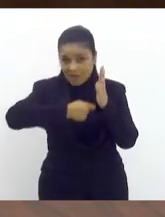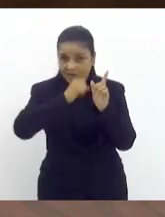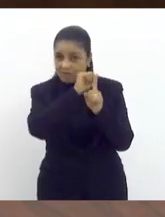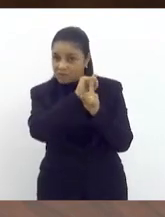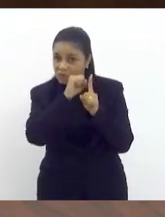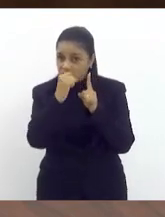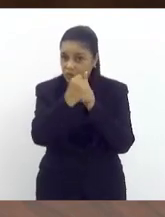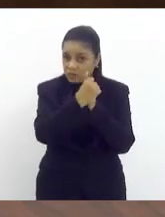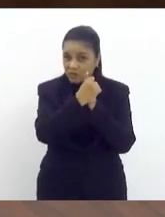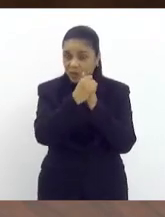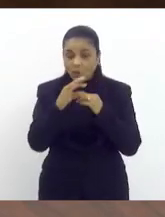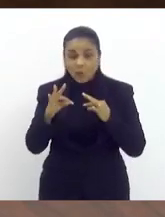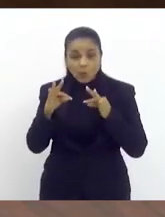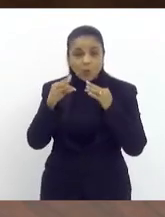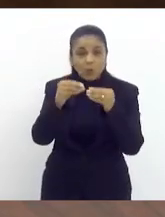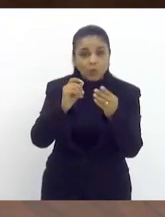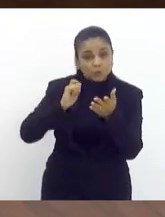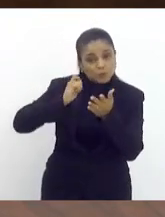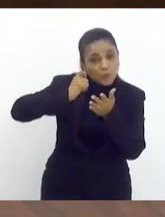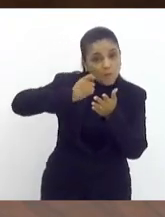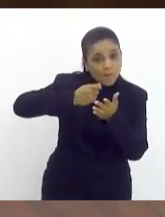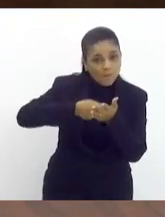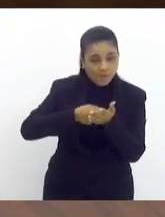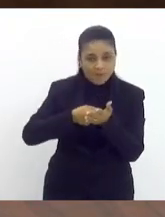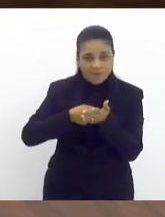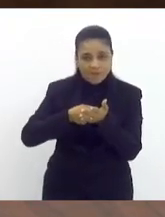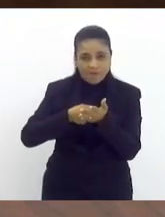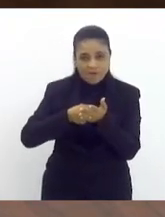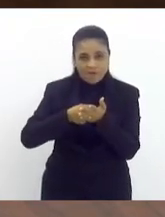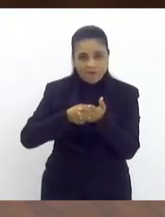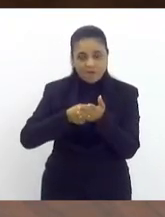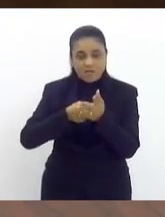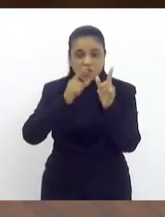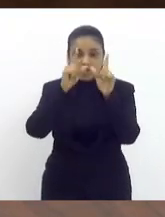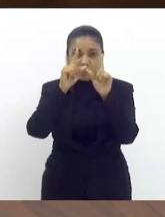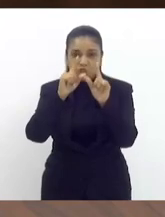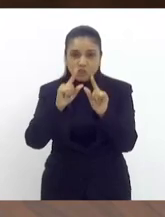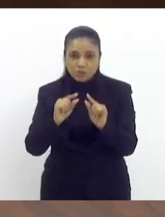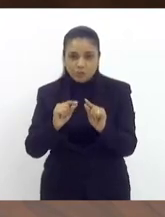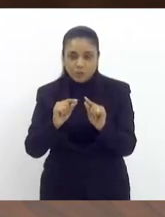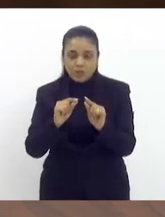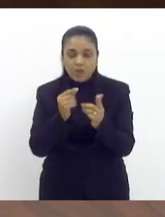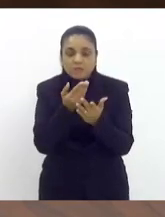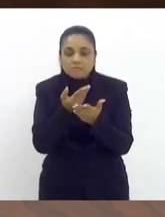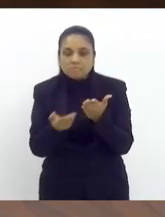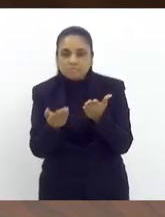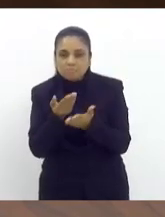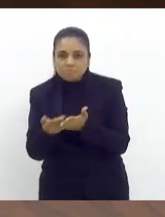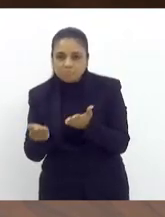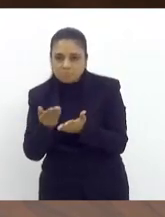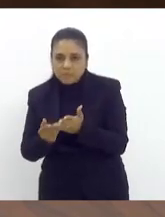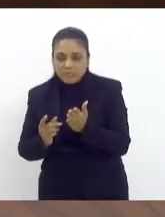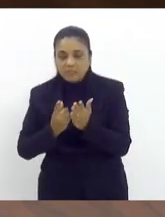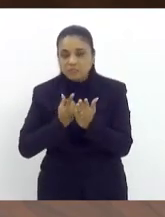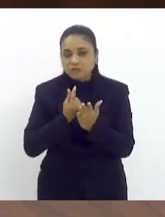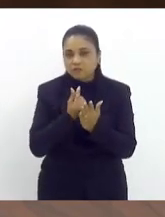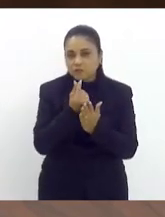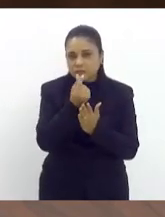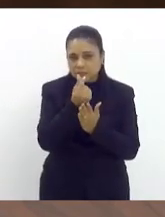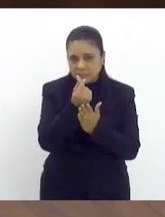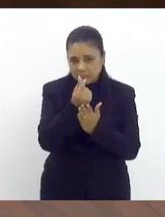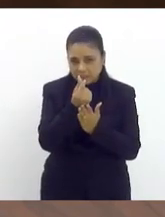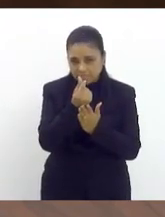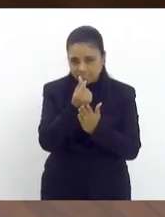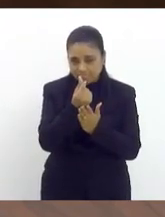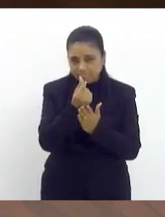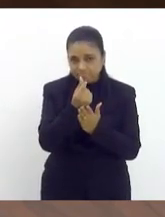todos possam pagar água e diminua as perdas financeiras devido ao poder aquisitivo